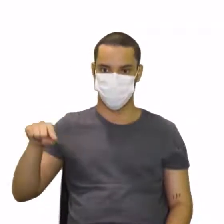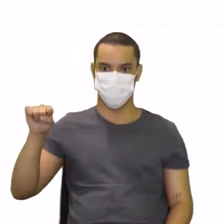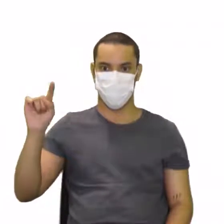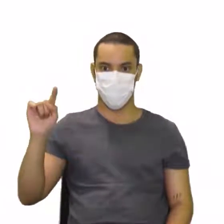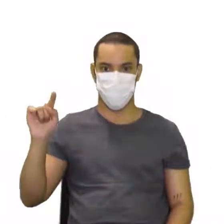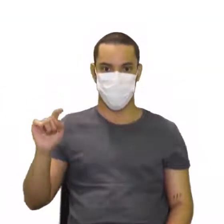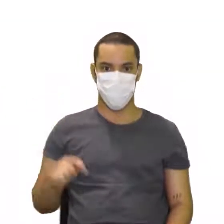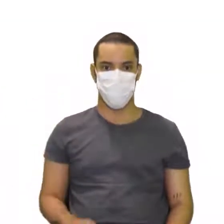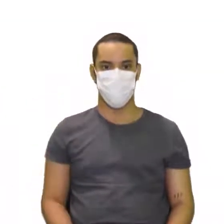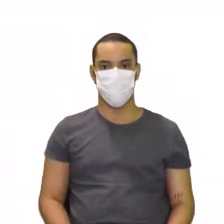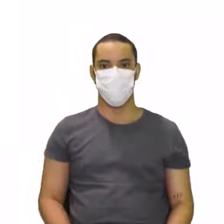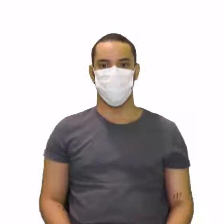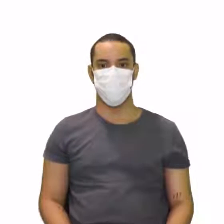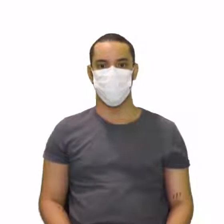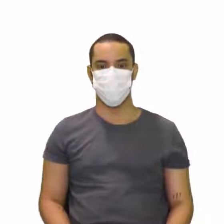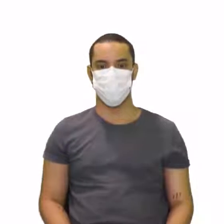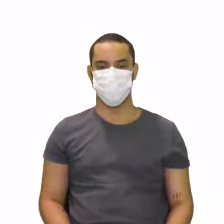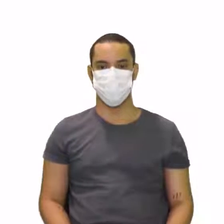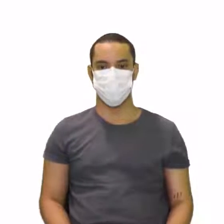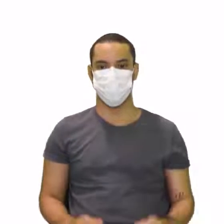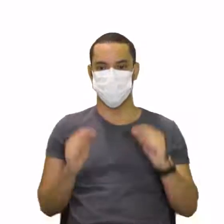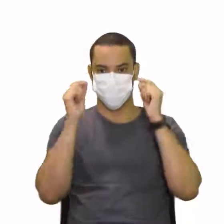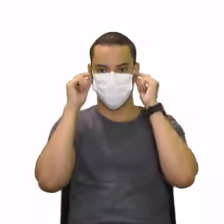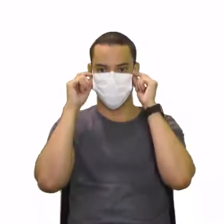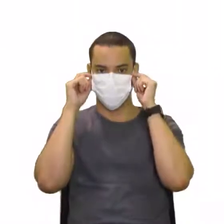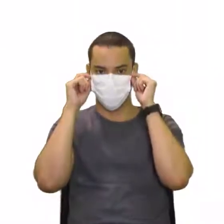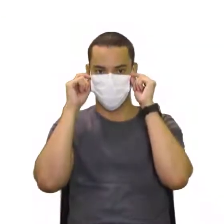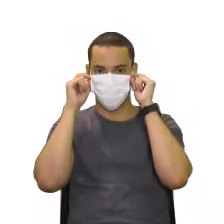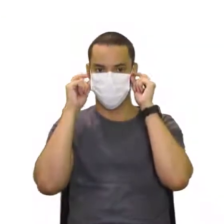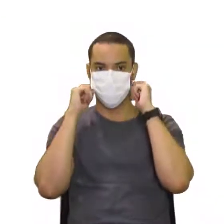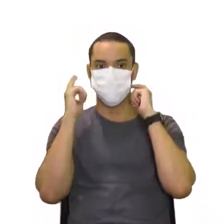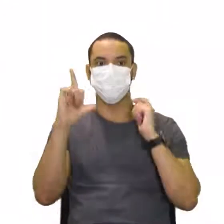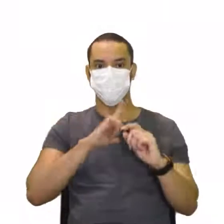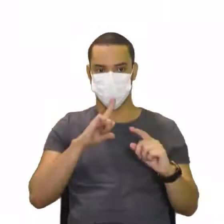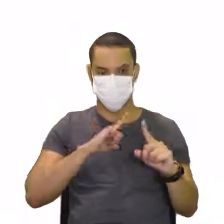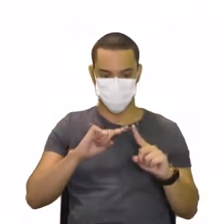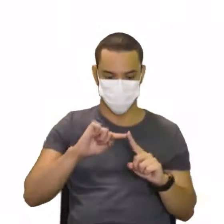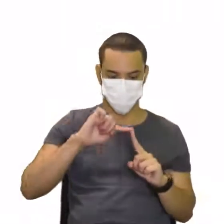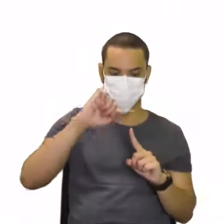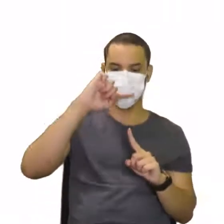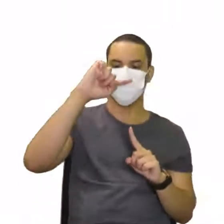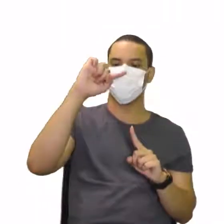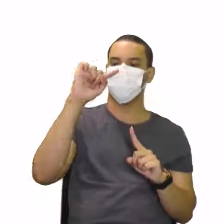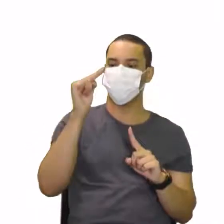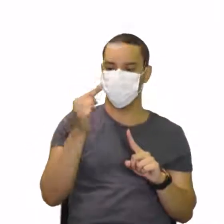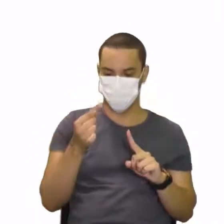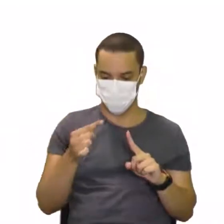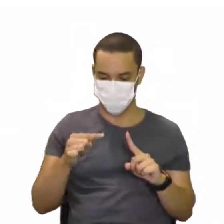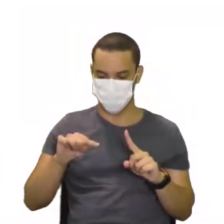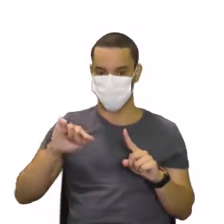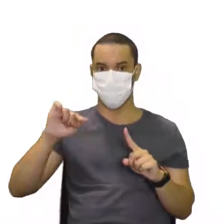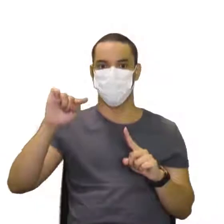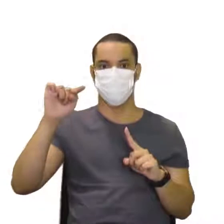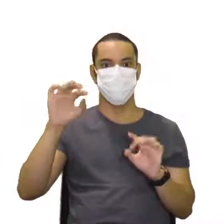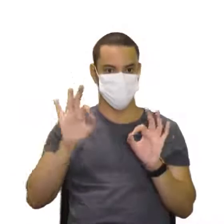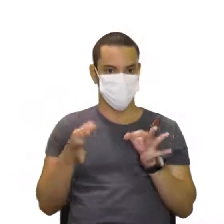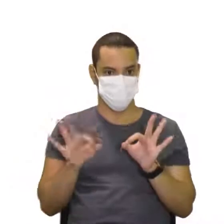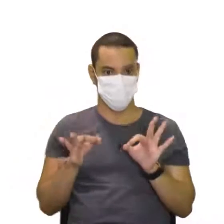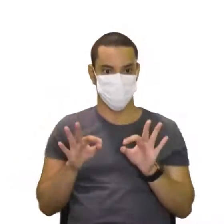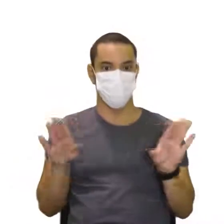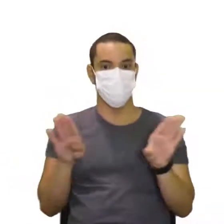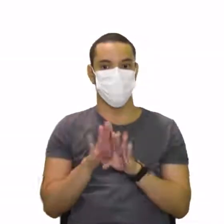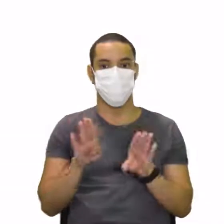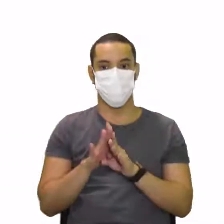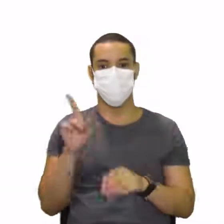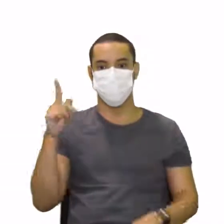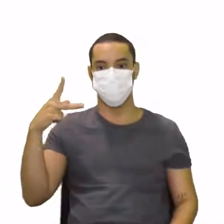ver que teve modulação aqui, ó, em questão de amplitude, em fase dessa onda também, ok? Aqui a gente